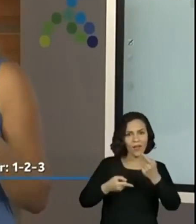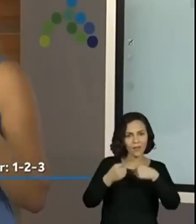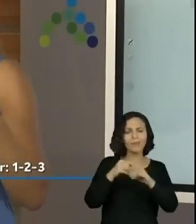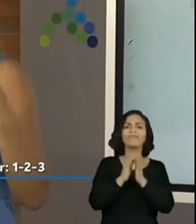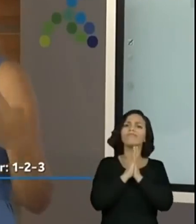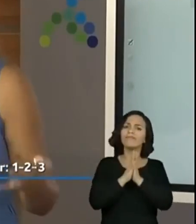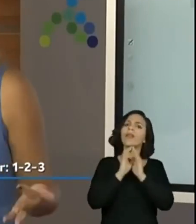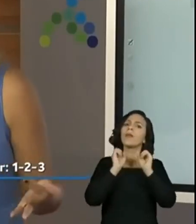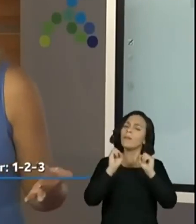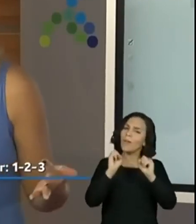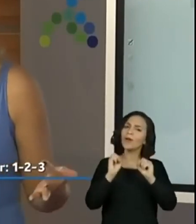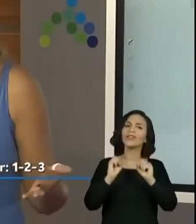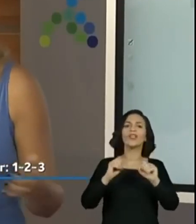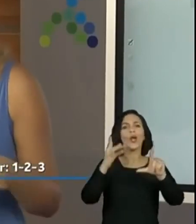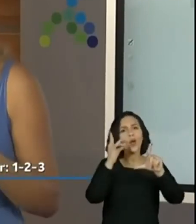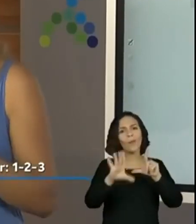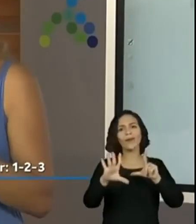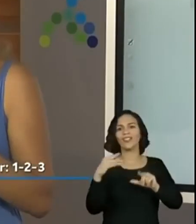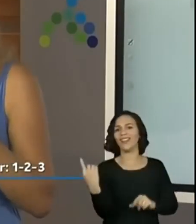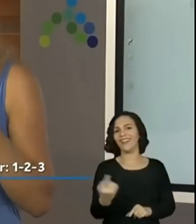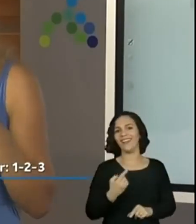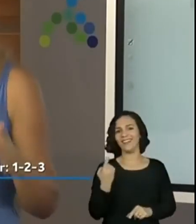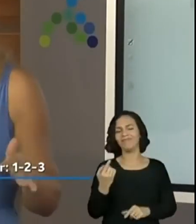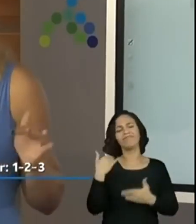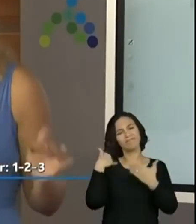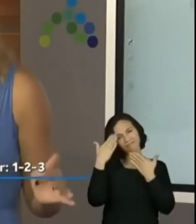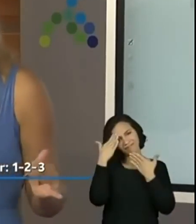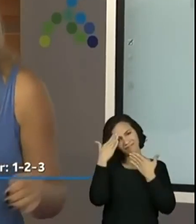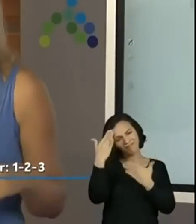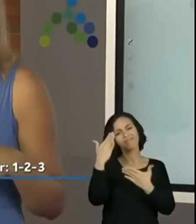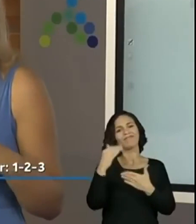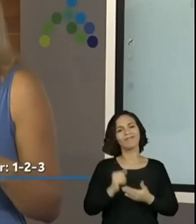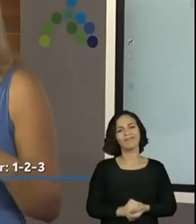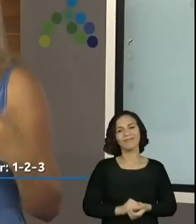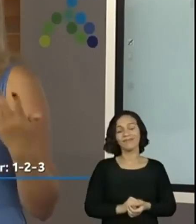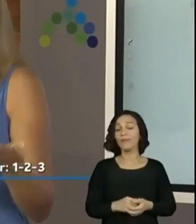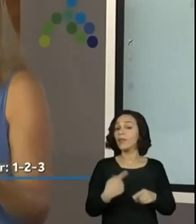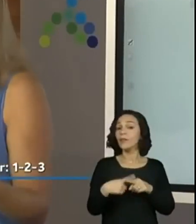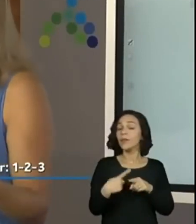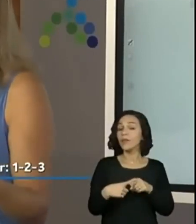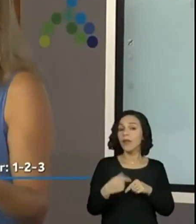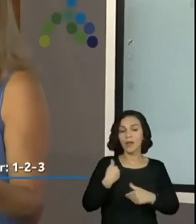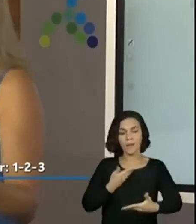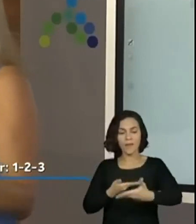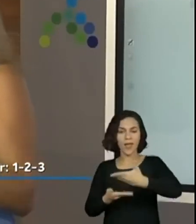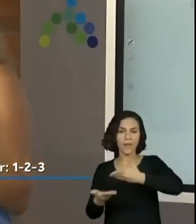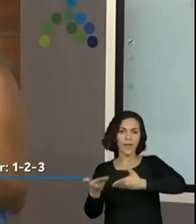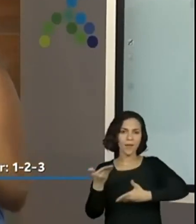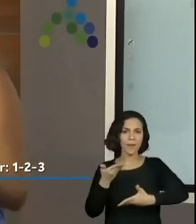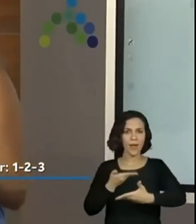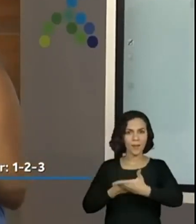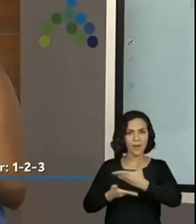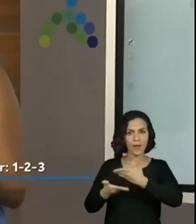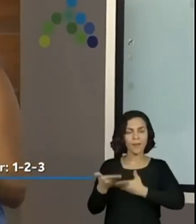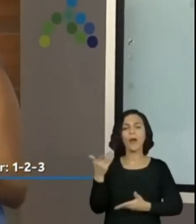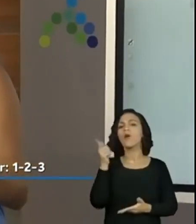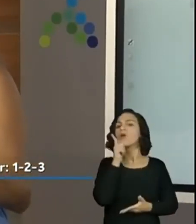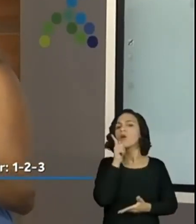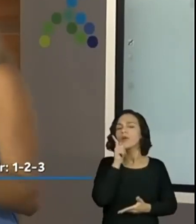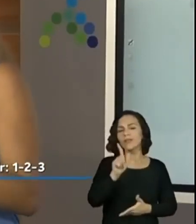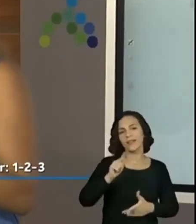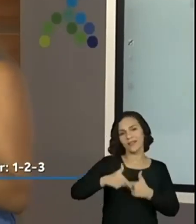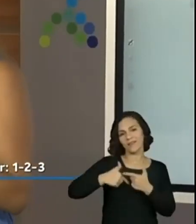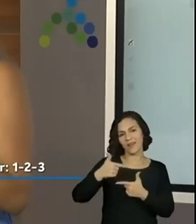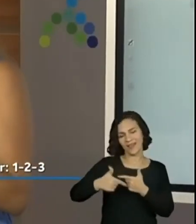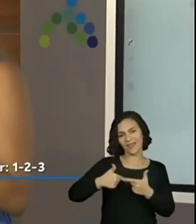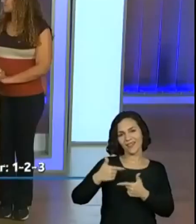favor, podem compartilhar conosco. A gente agradece muito mesmo, porque aí é dessa forma que a gente gosta de trabalhar, não